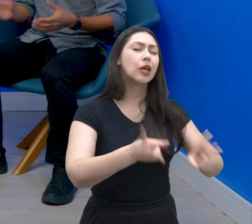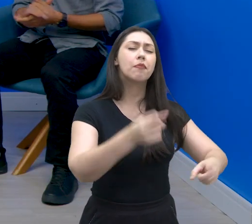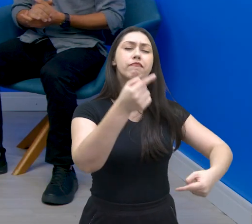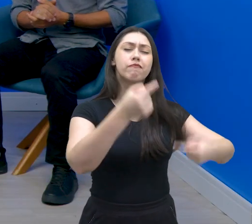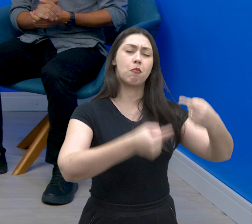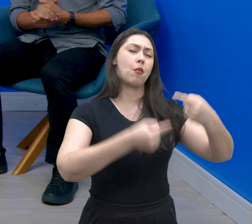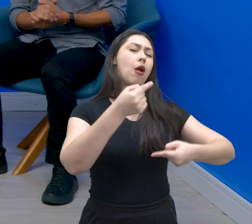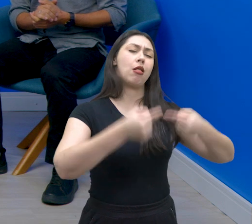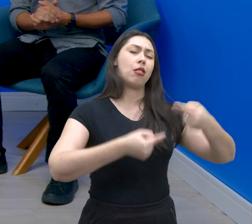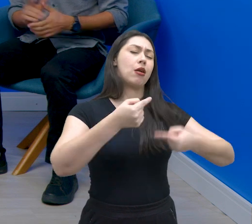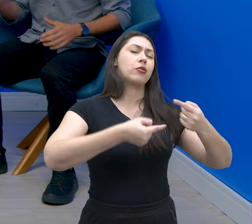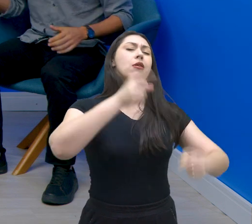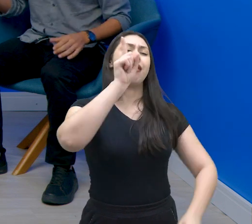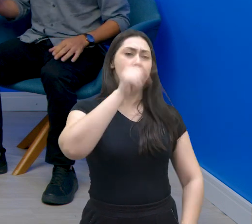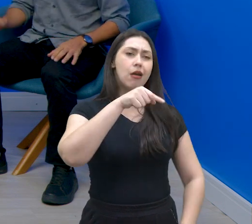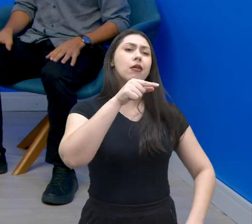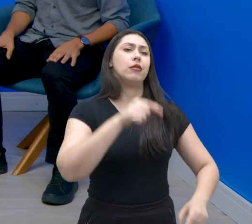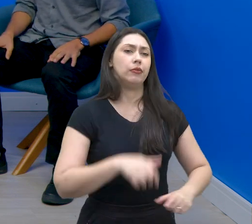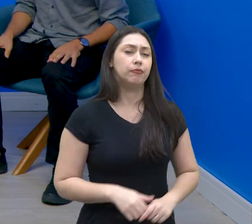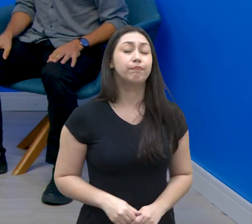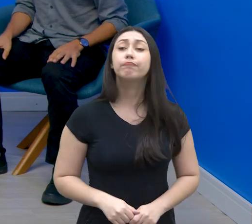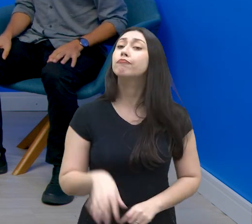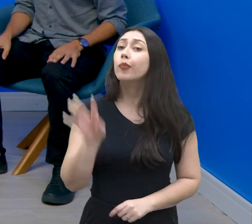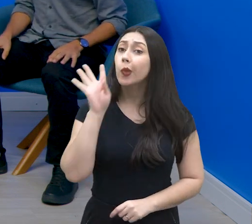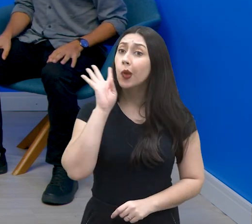surgem sobre esse assunto. Vamos acompanhar.